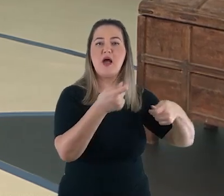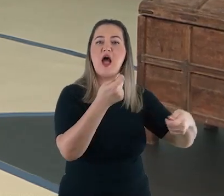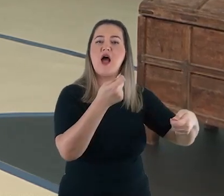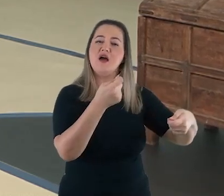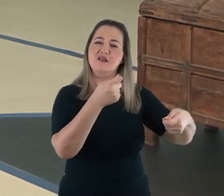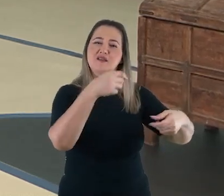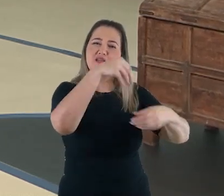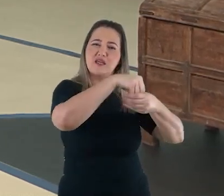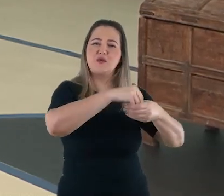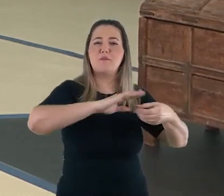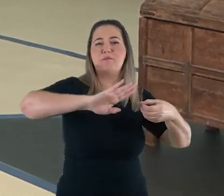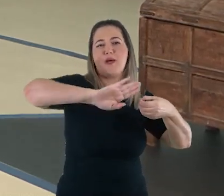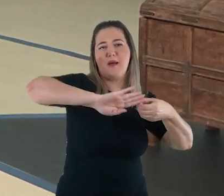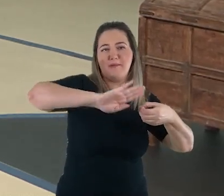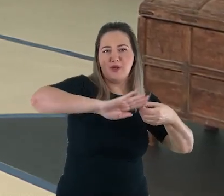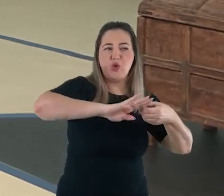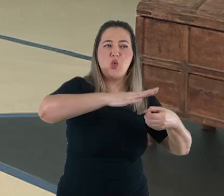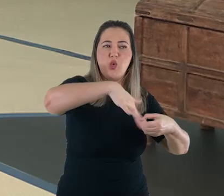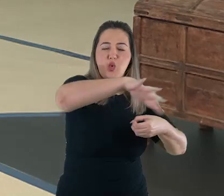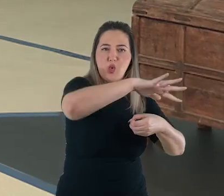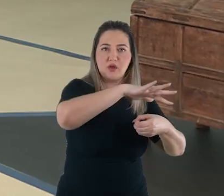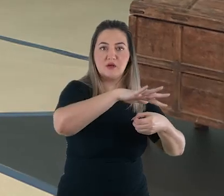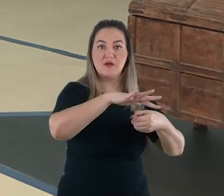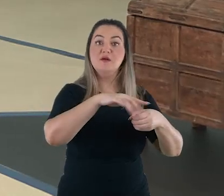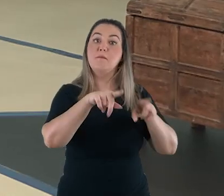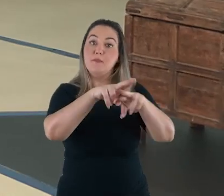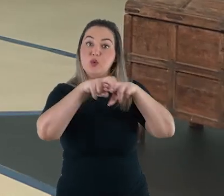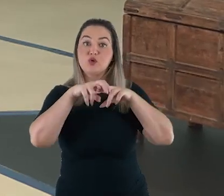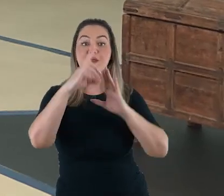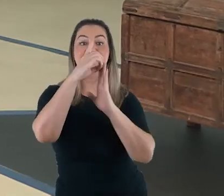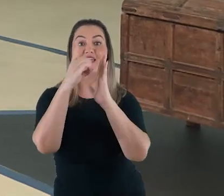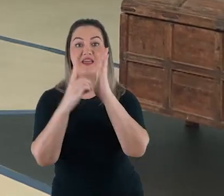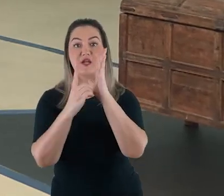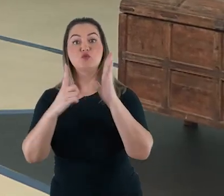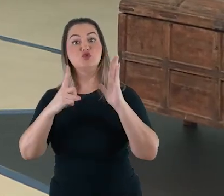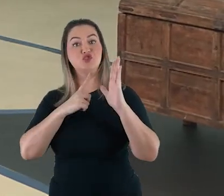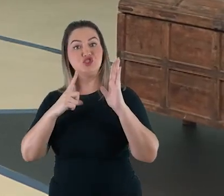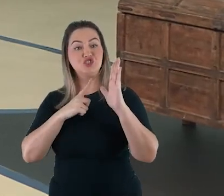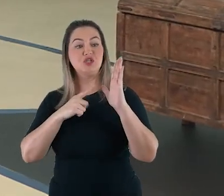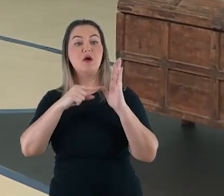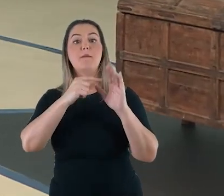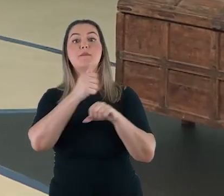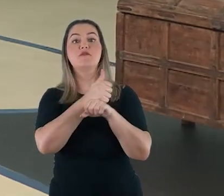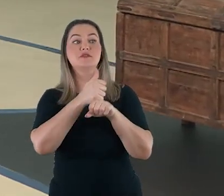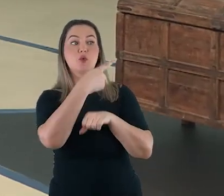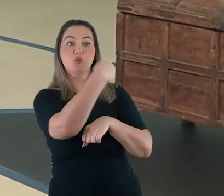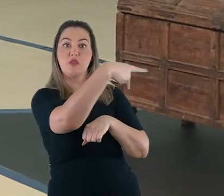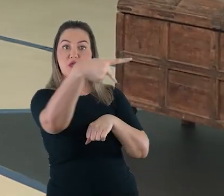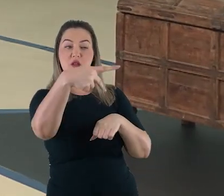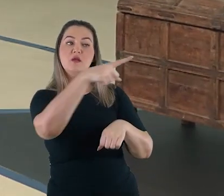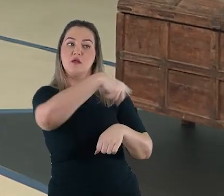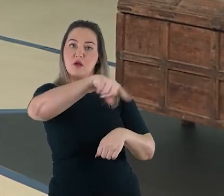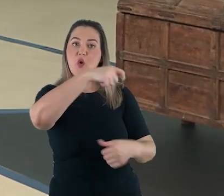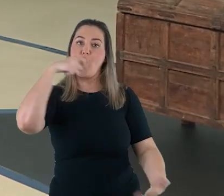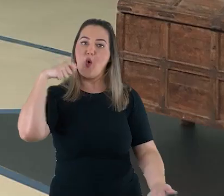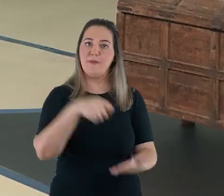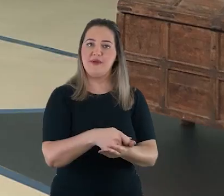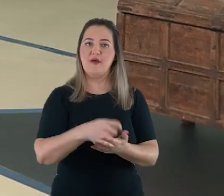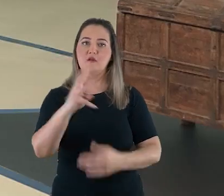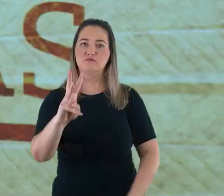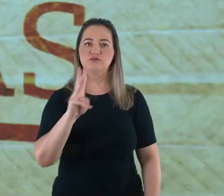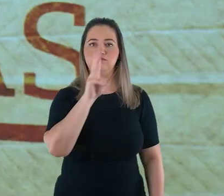província da Babilônia, cargo que também foi convocado ali, de acordo com a lista que aparece em Daniel, capítulo 3, versículo